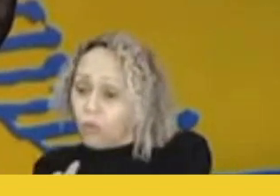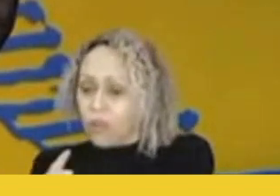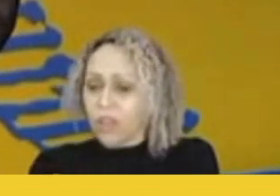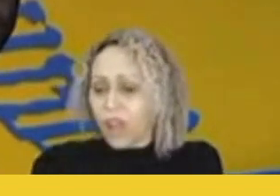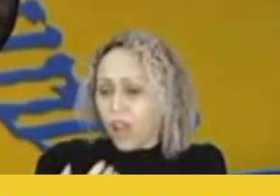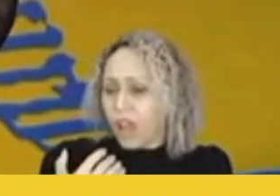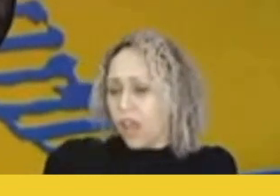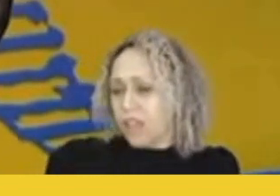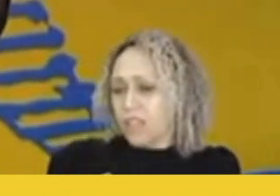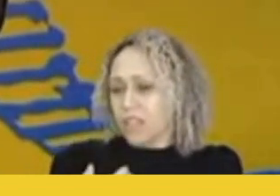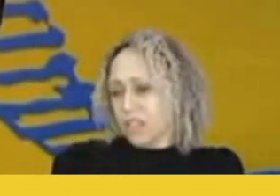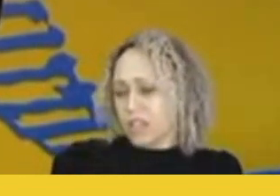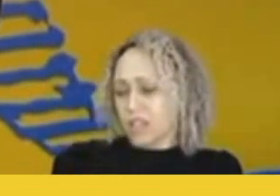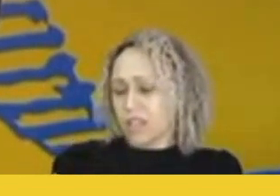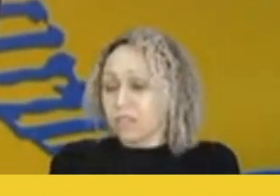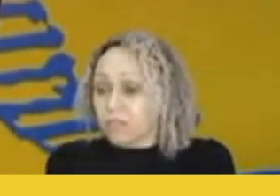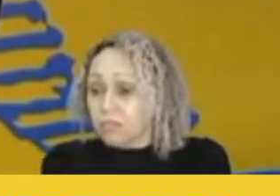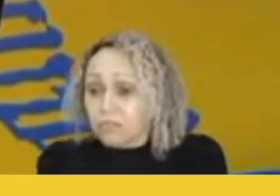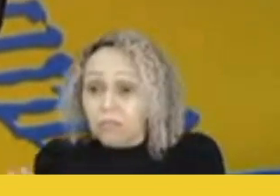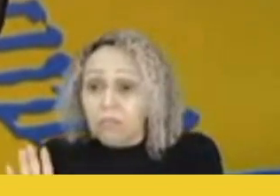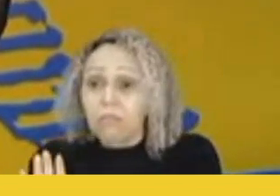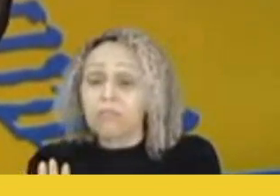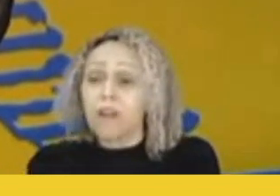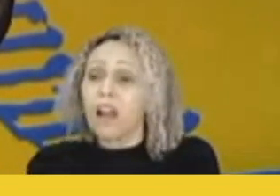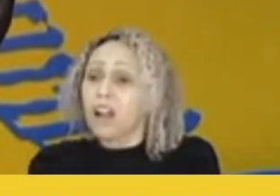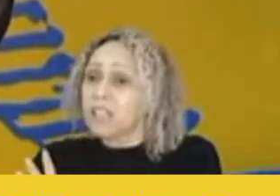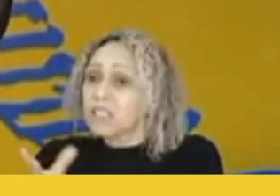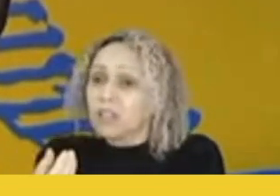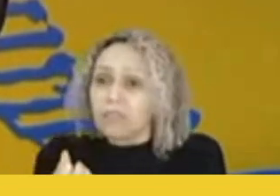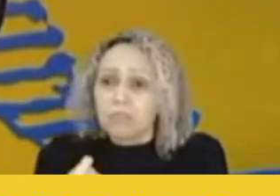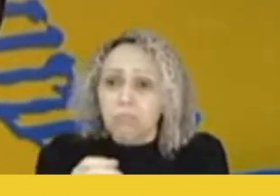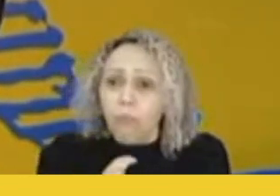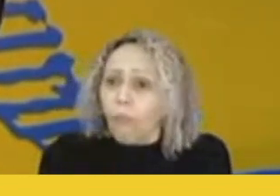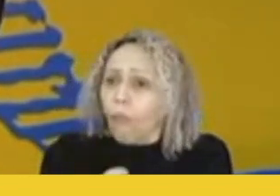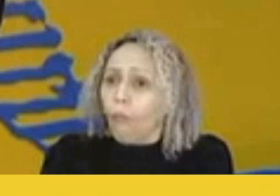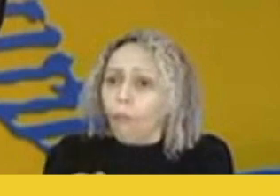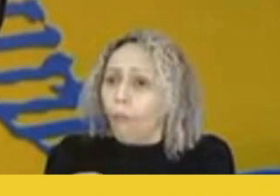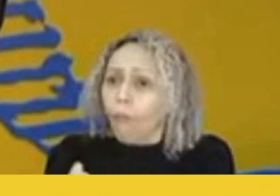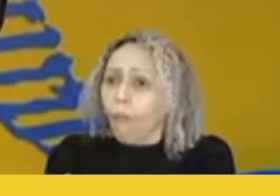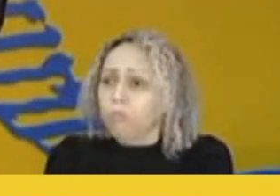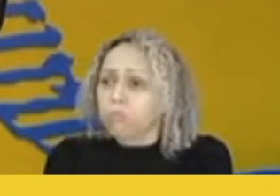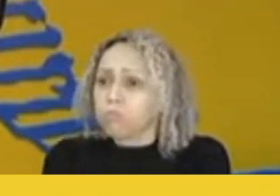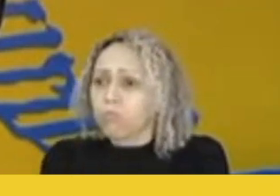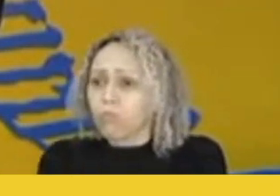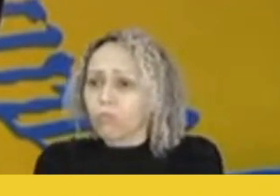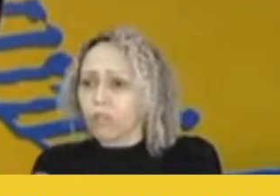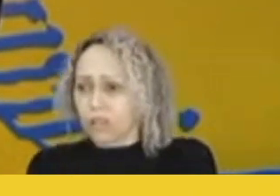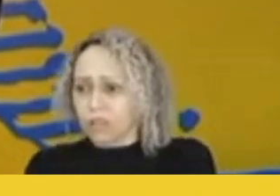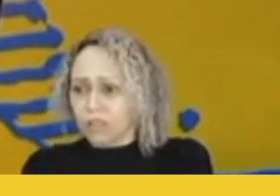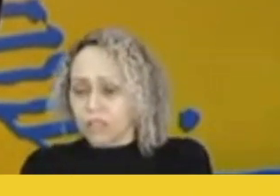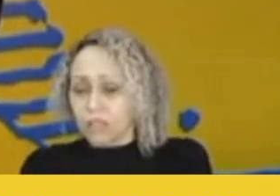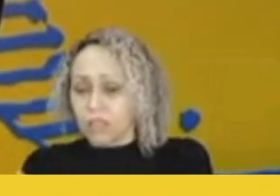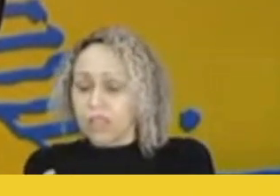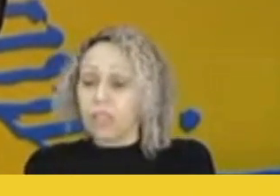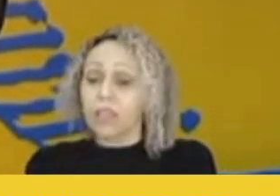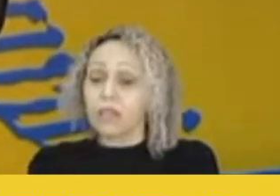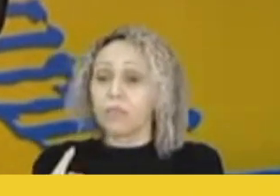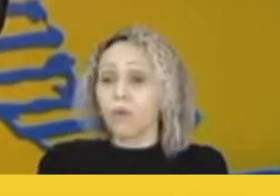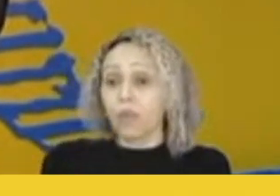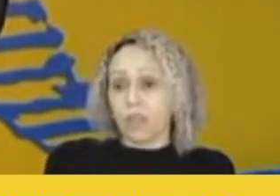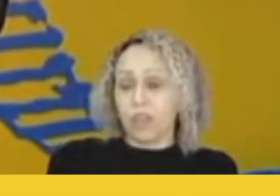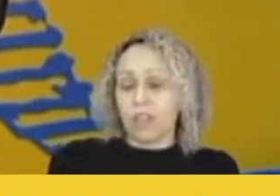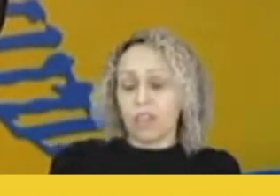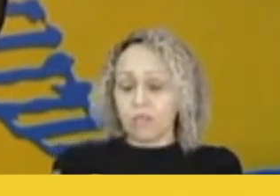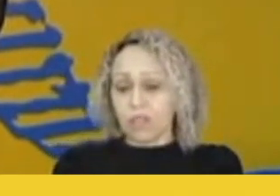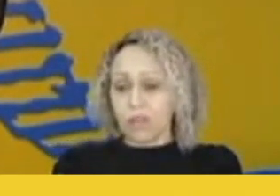o anúncio, a indicação dos recursos, no momento essencial para a sociedade, que diz respeito às festividades de fim de ano, ao Carnaval, onde